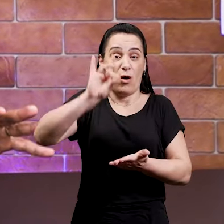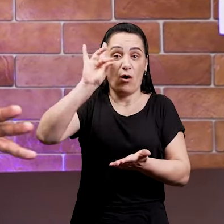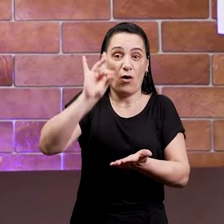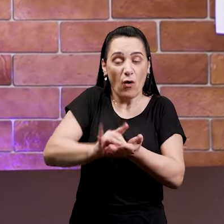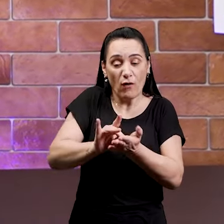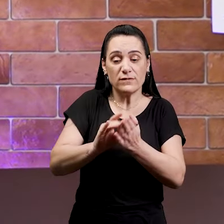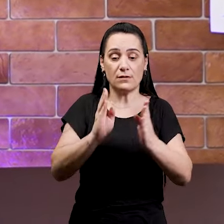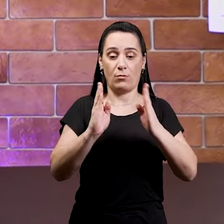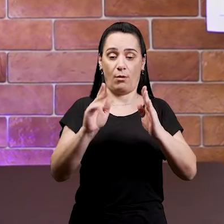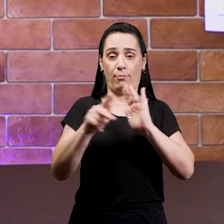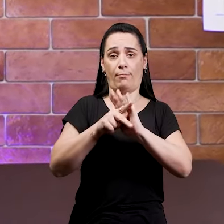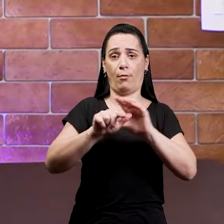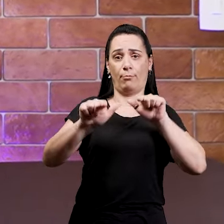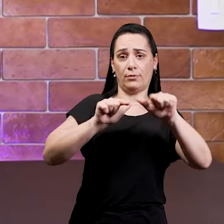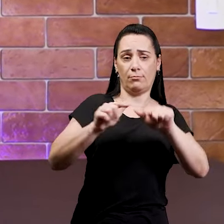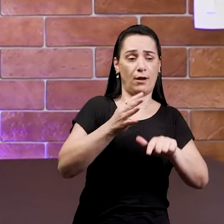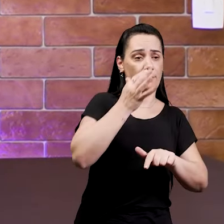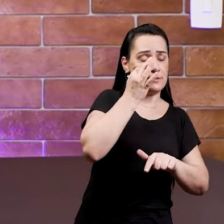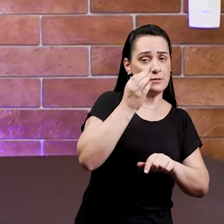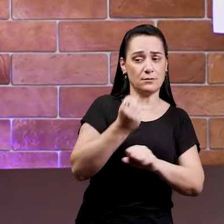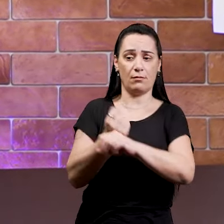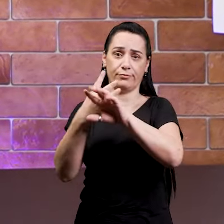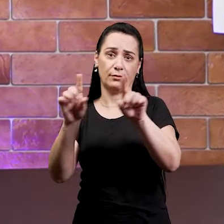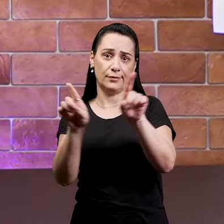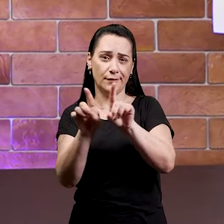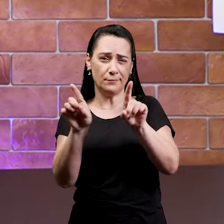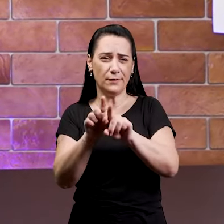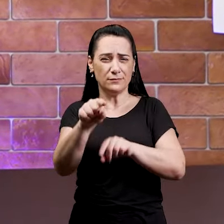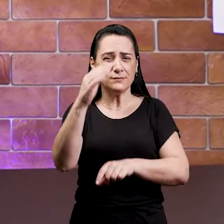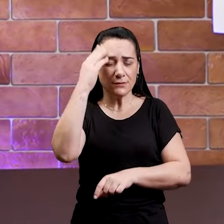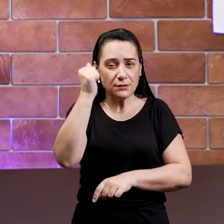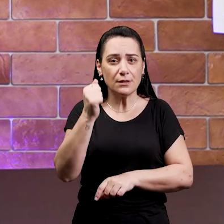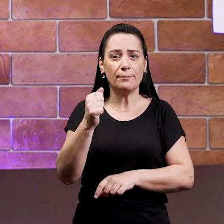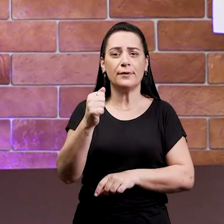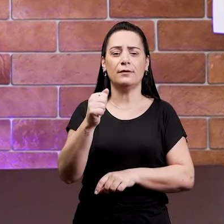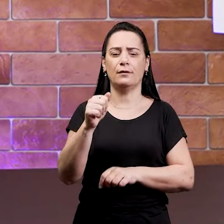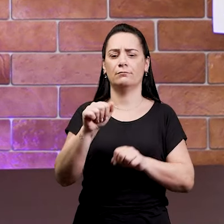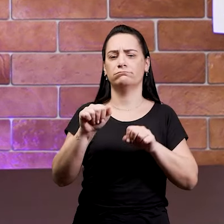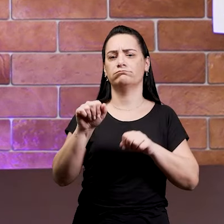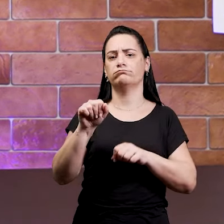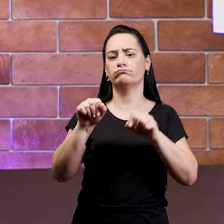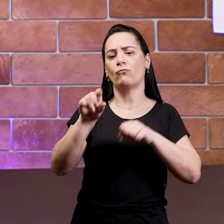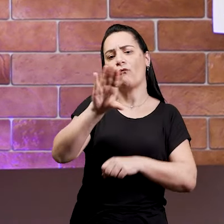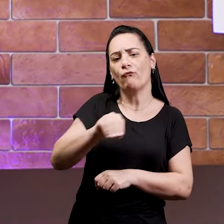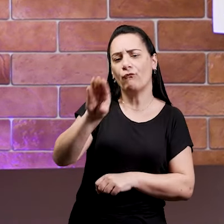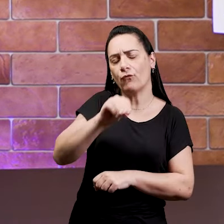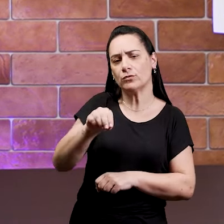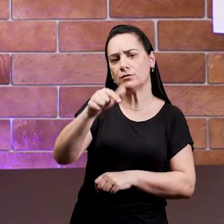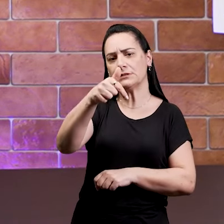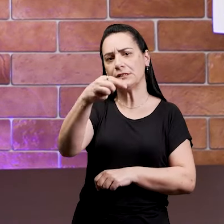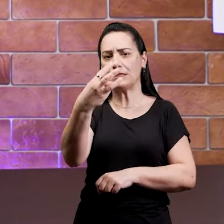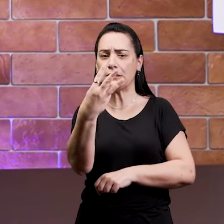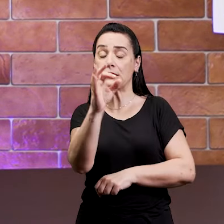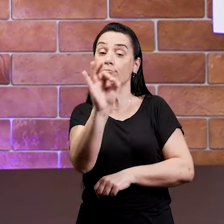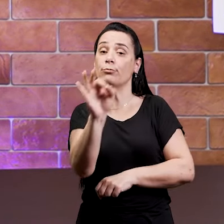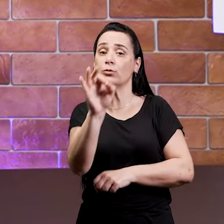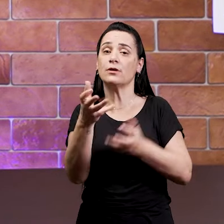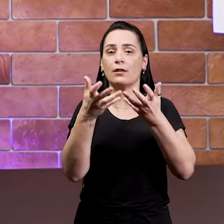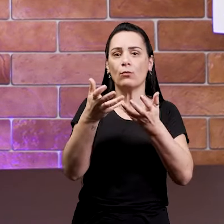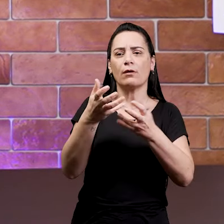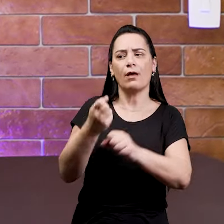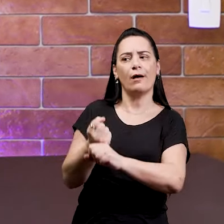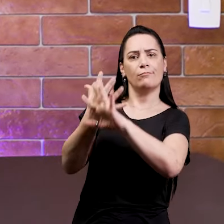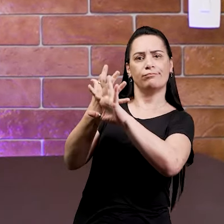Estamos oficialmente na era do trabalho híbrido. Você sabia que 73% dos trabalhadores querem opções de